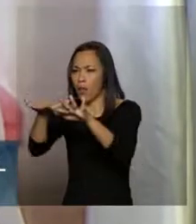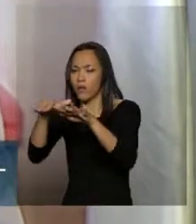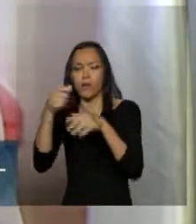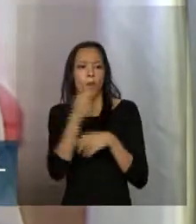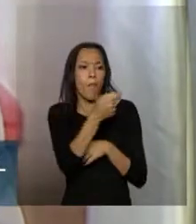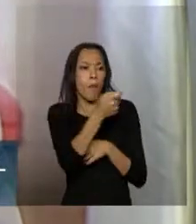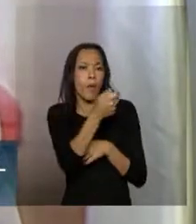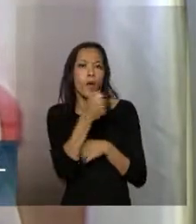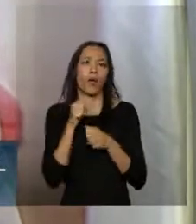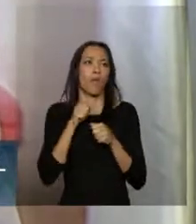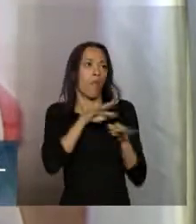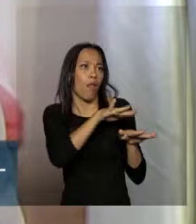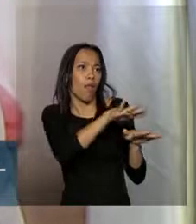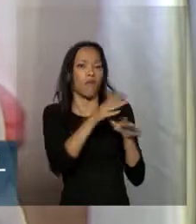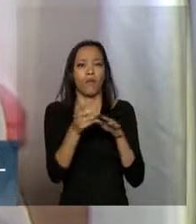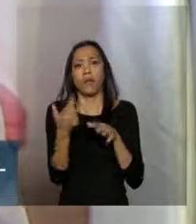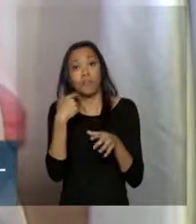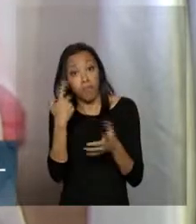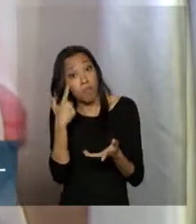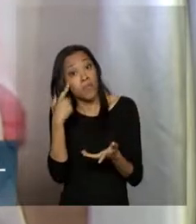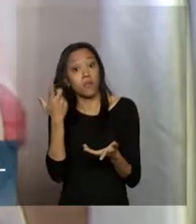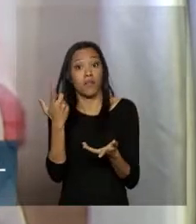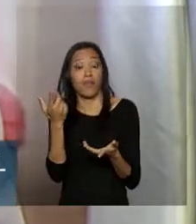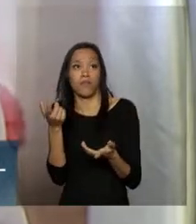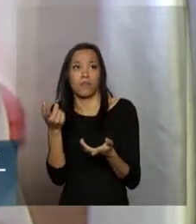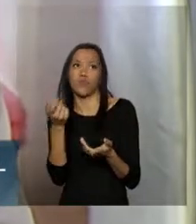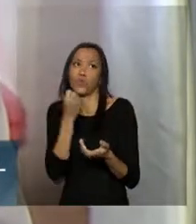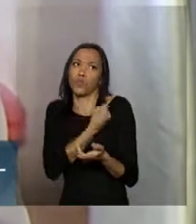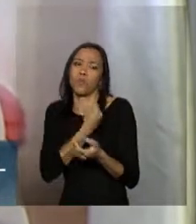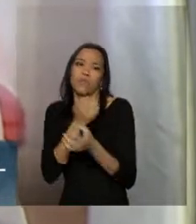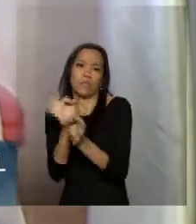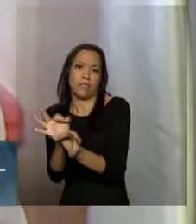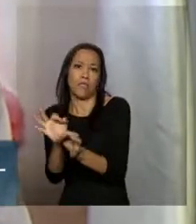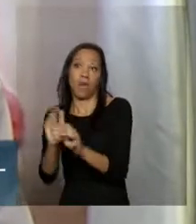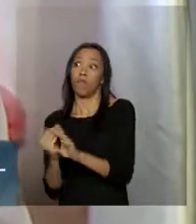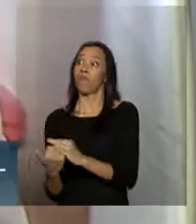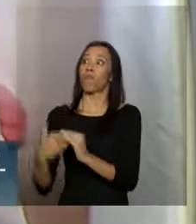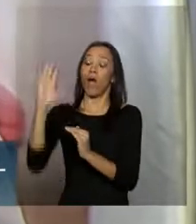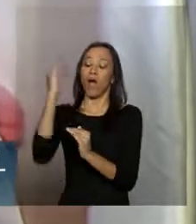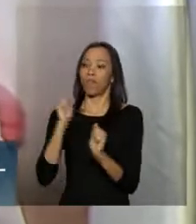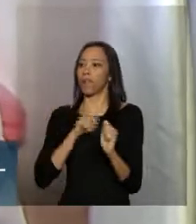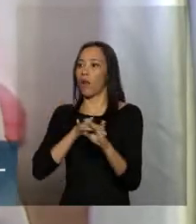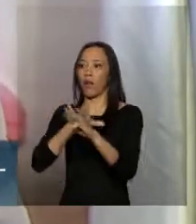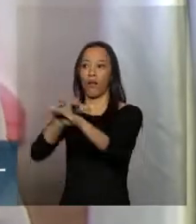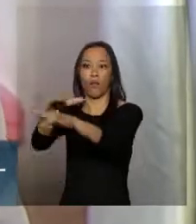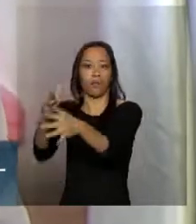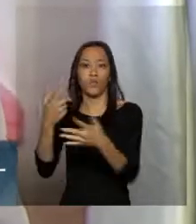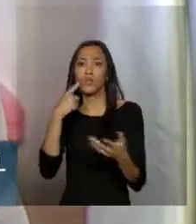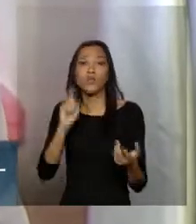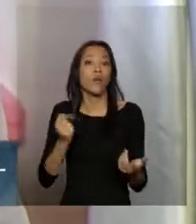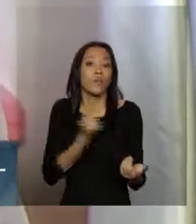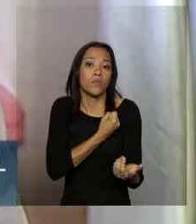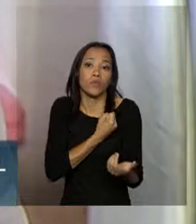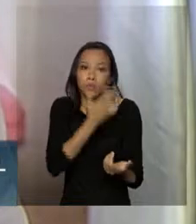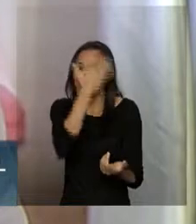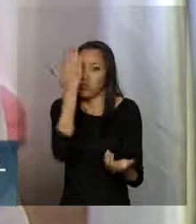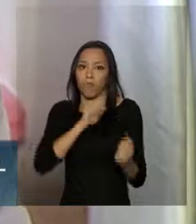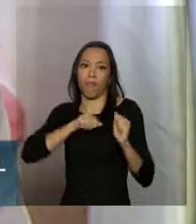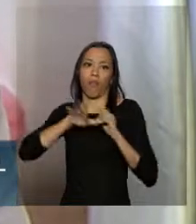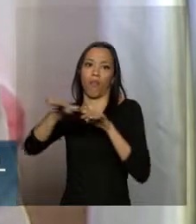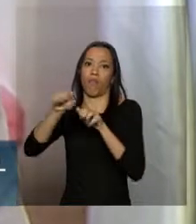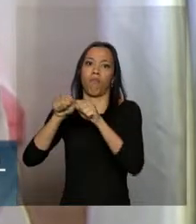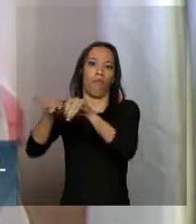Você estima que naquela unidade vai receber um número X de pessoas. Pode receber menos ou pode receber mais. Mas, até o final da